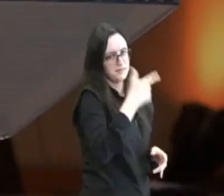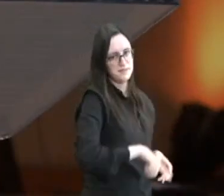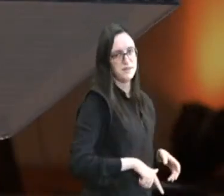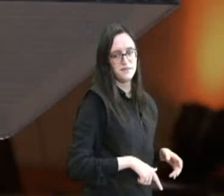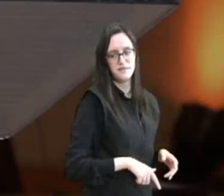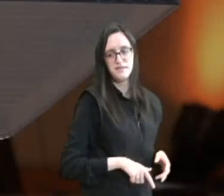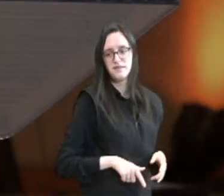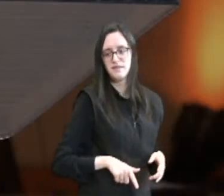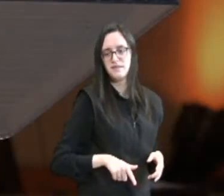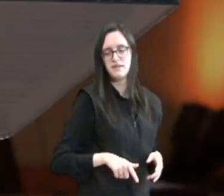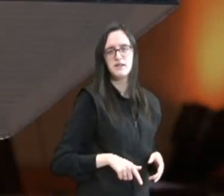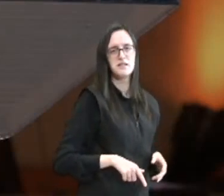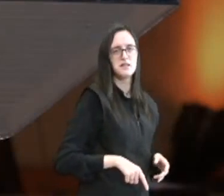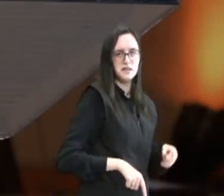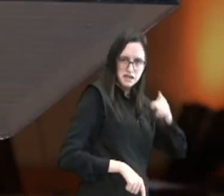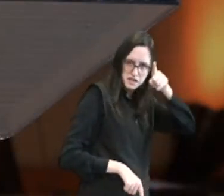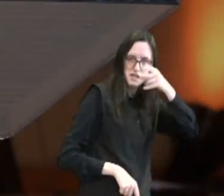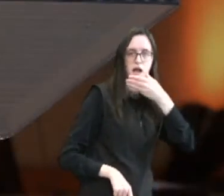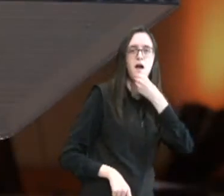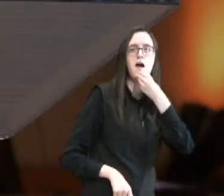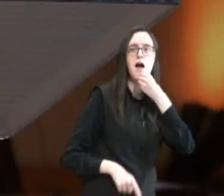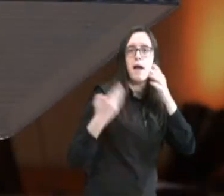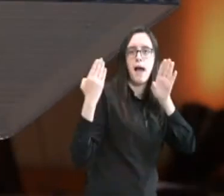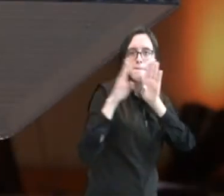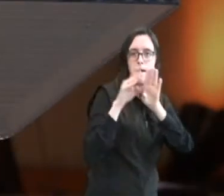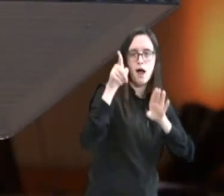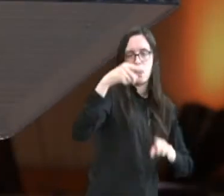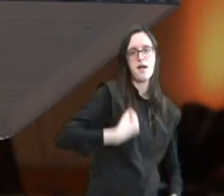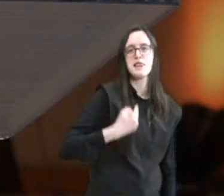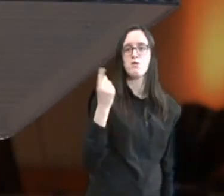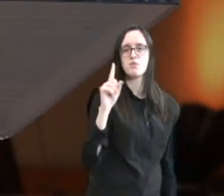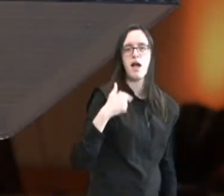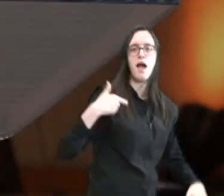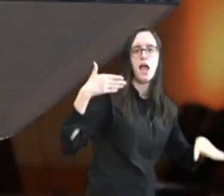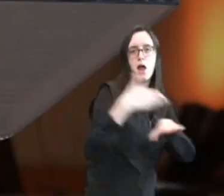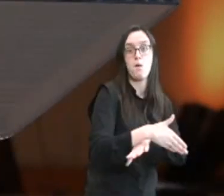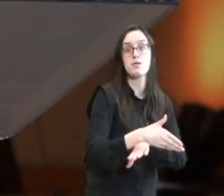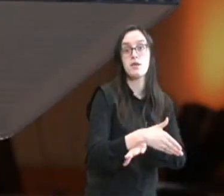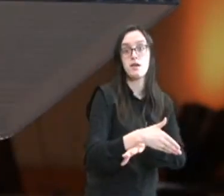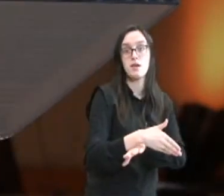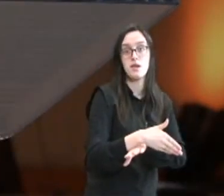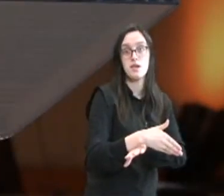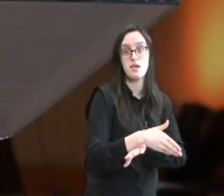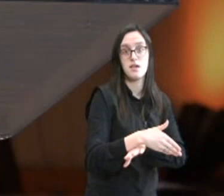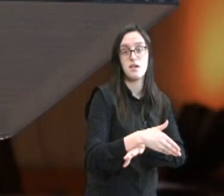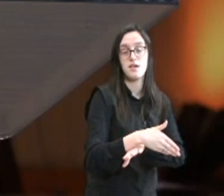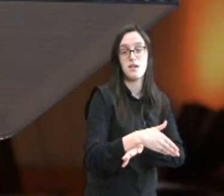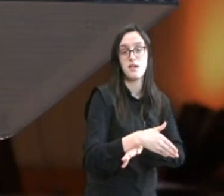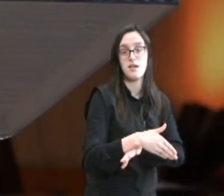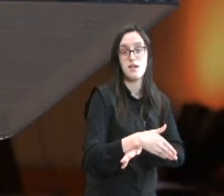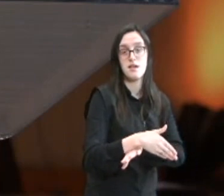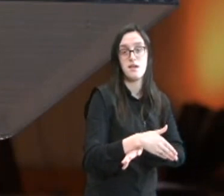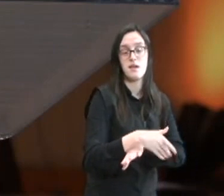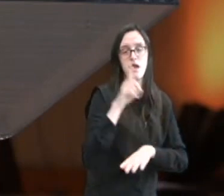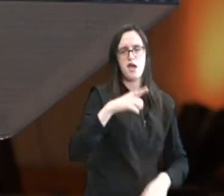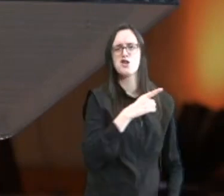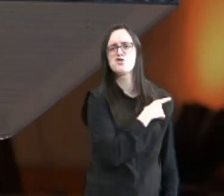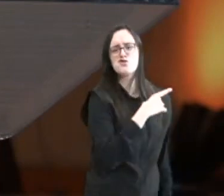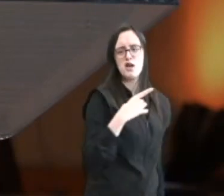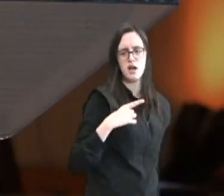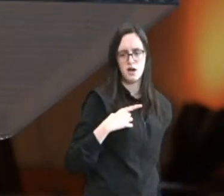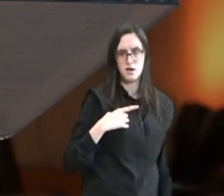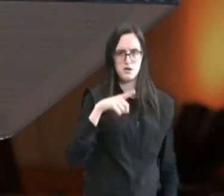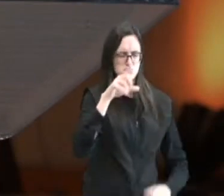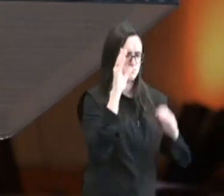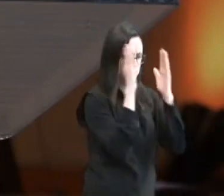fica na porta, ele hoje não está aí. Aí eu entrei, disse Satanás. Era um diácono de idade, homem